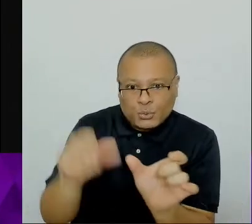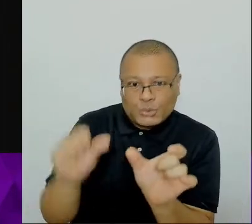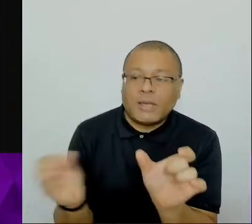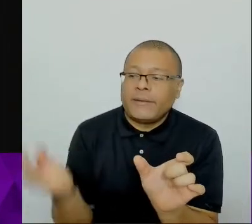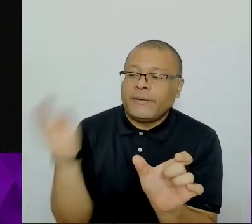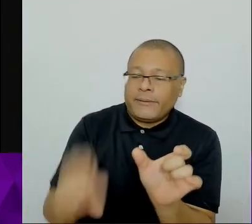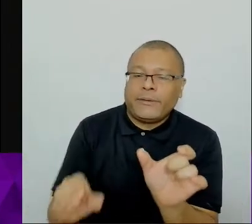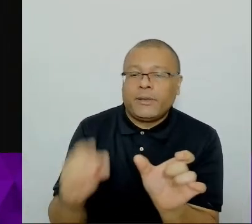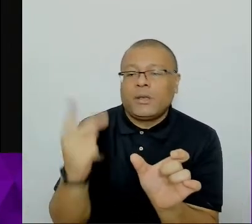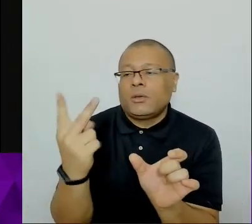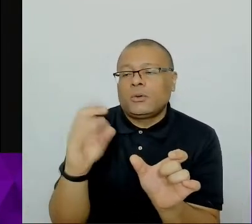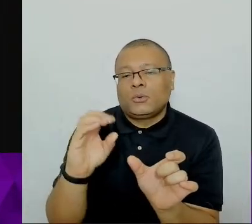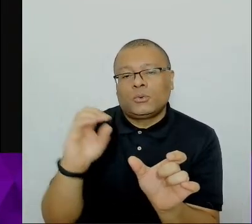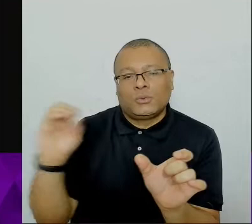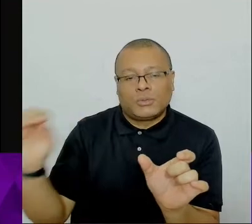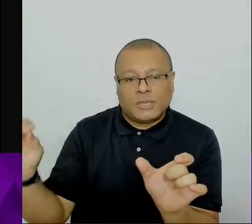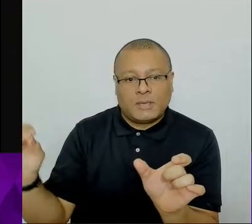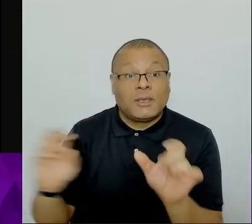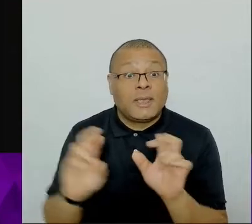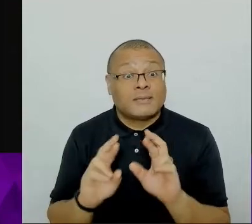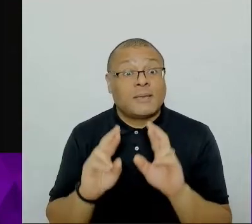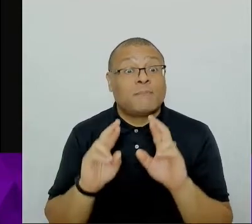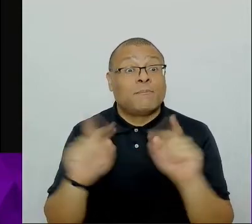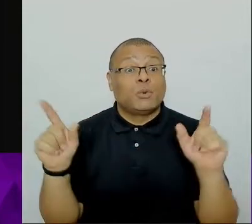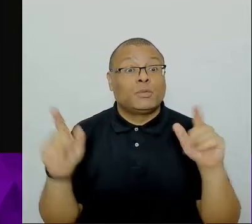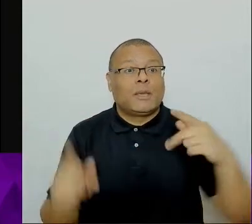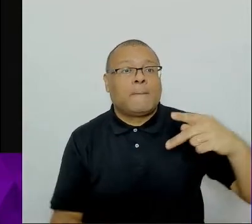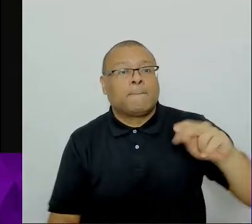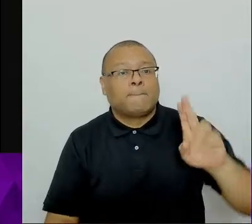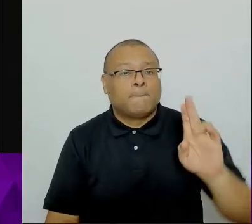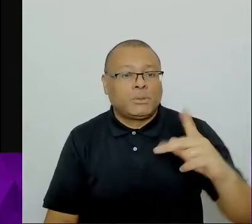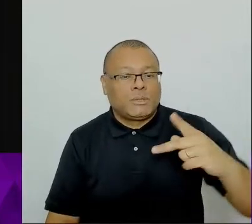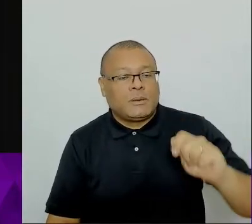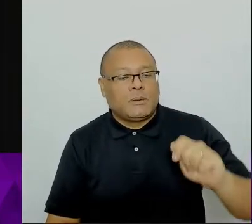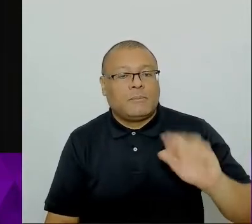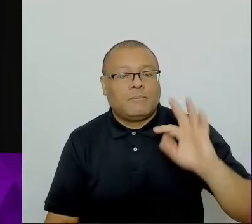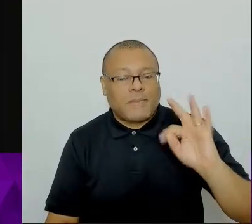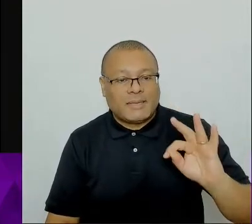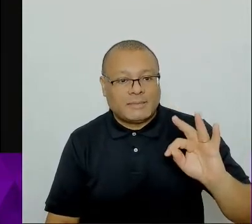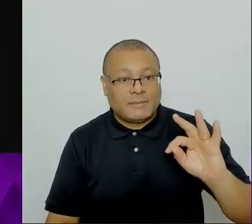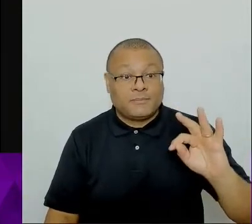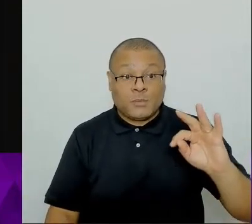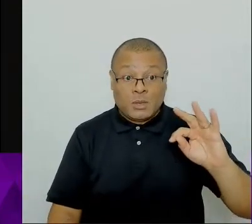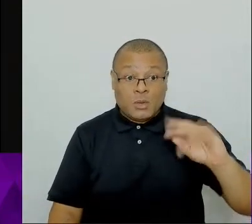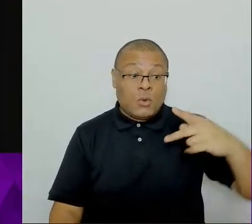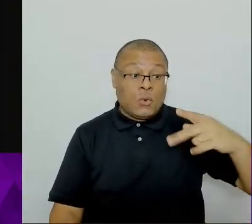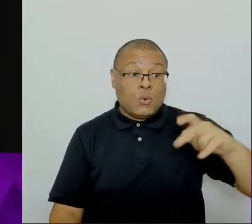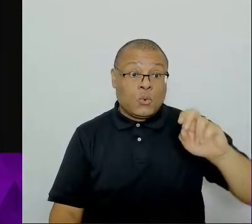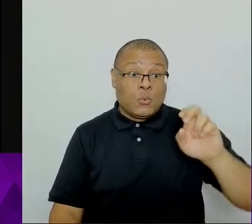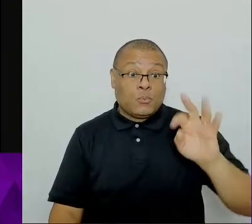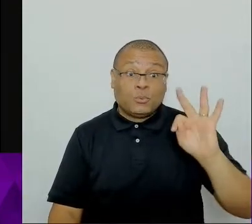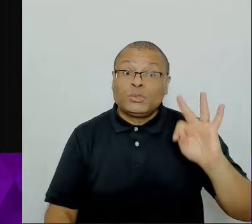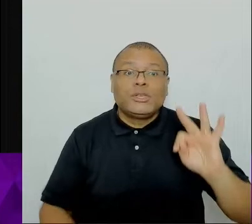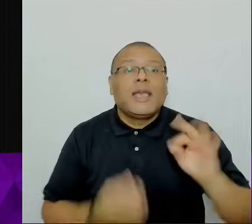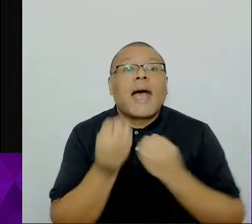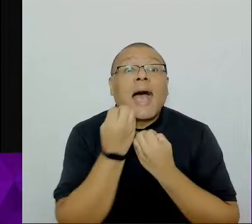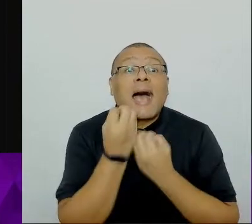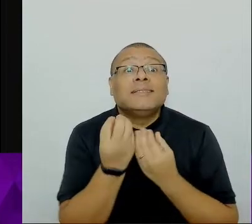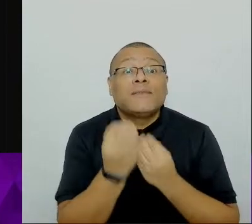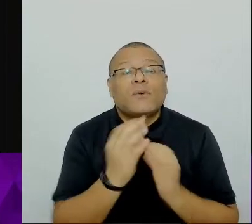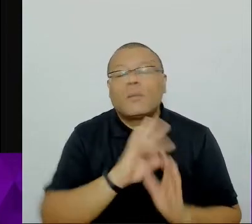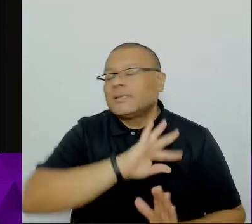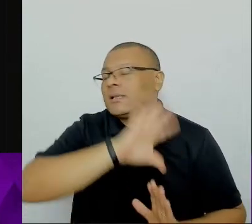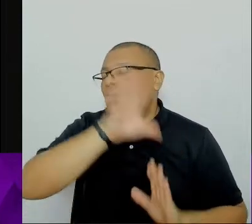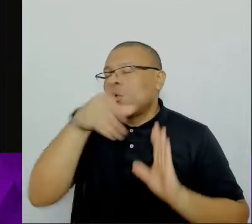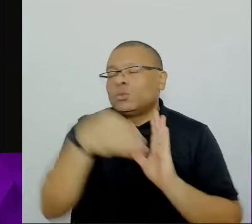ele completamente. E essa é a diferença do put para o patch, tá? O put, ele espera que você mande todo o